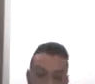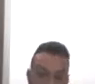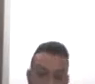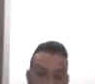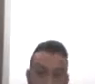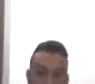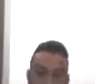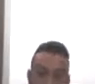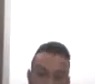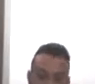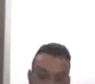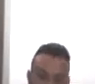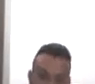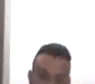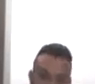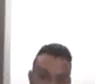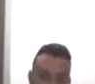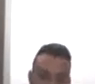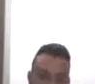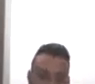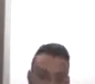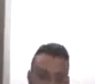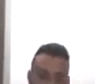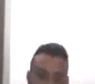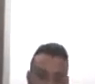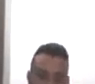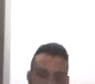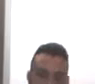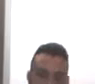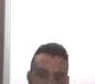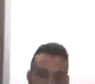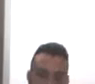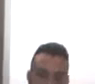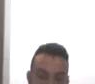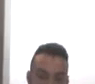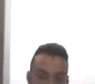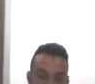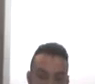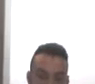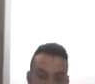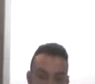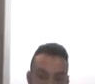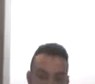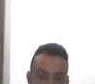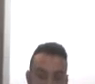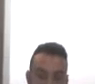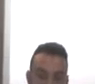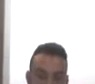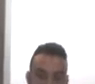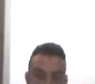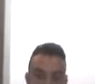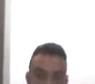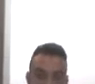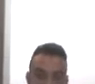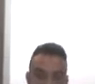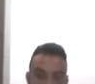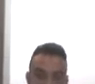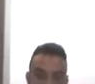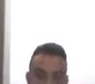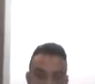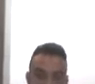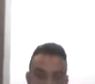existem outros tipos de trigliceróis que vai estar ligado intimamente na proteção, né? Como a